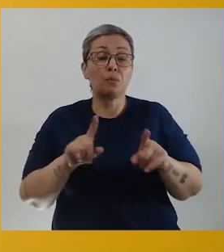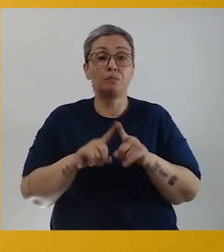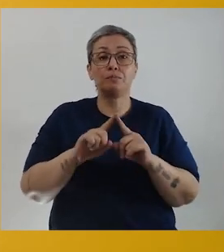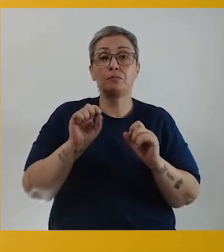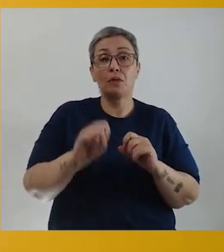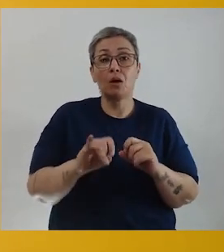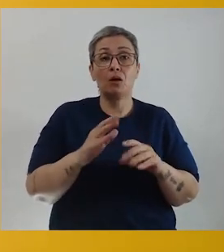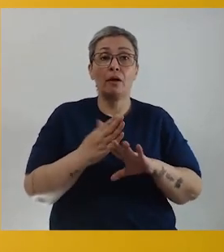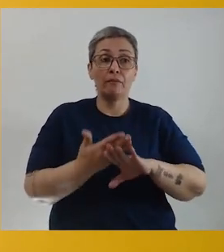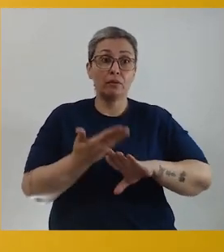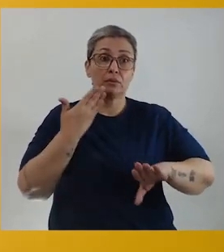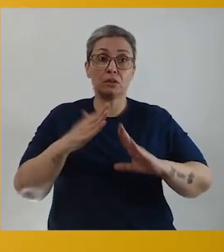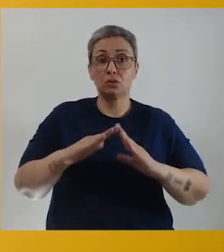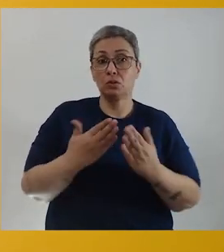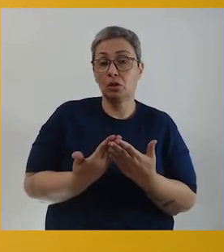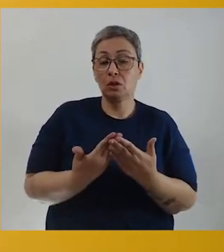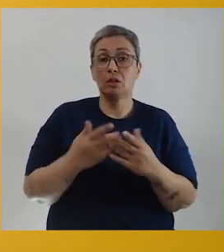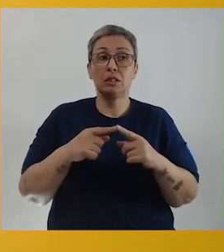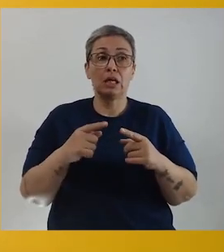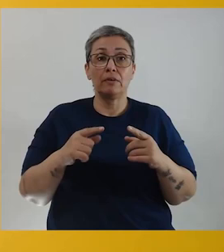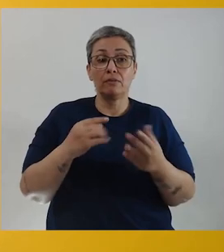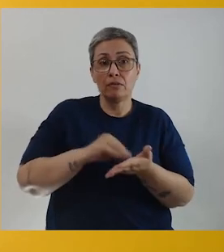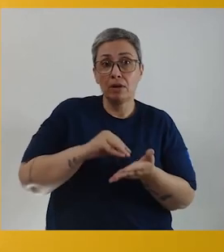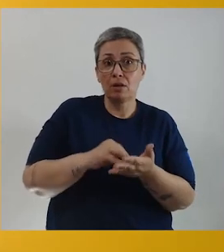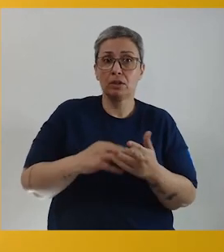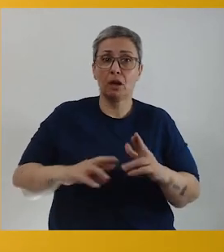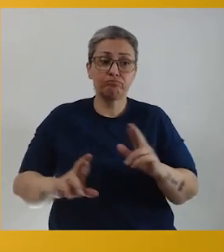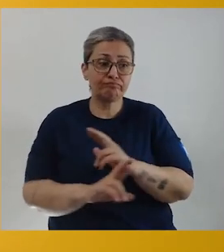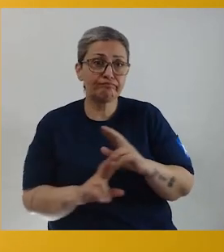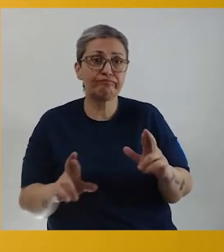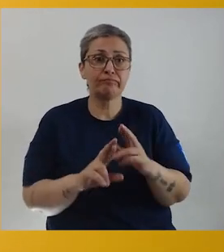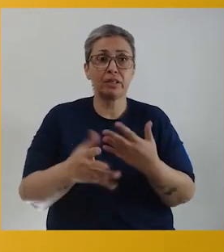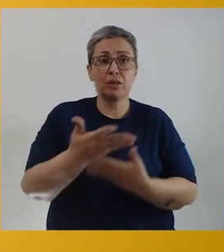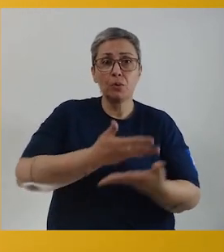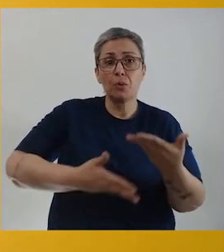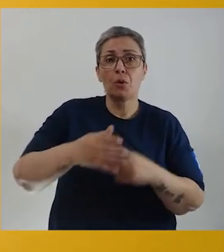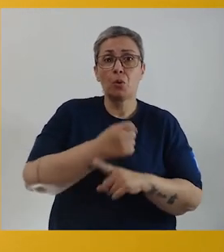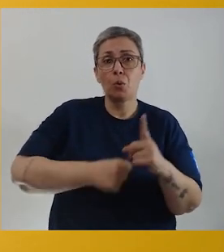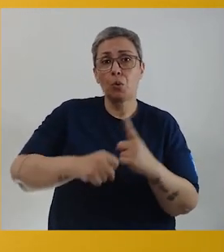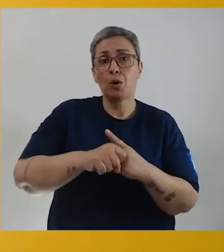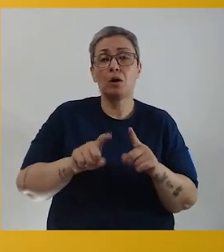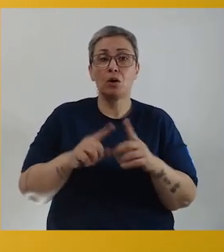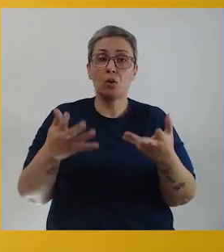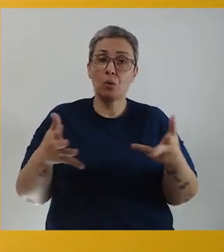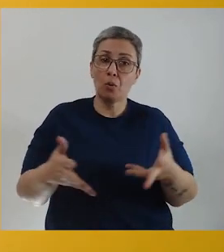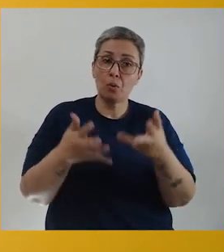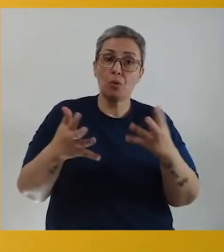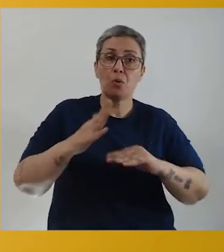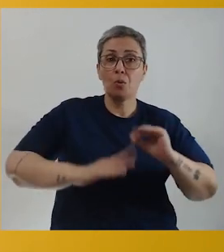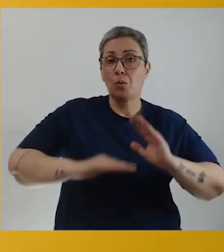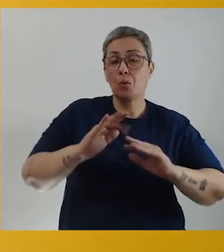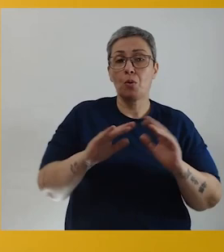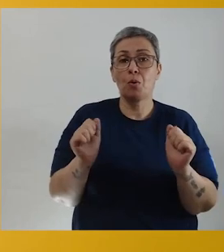criança ficou fora da escola, fora dessa interação social tão importante para o seu desenvolvimento. Então, nós